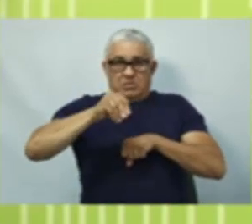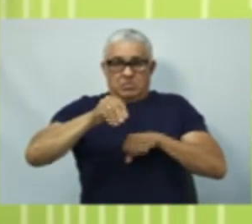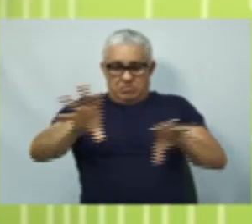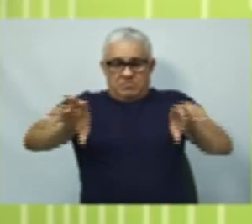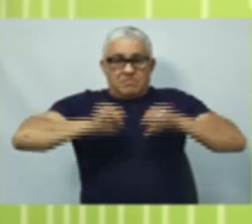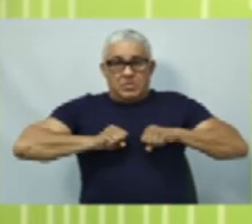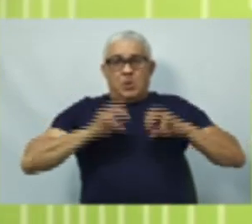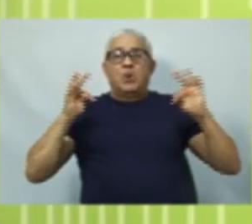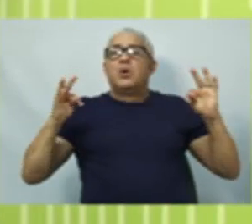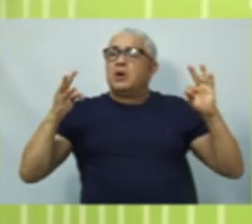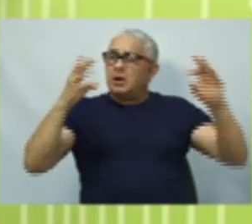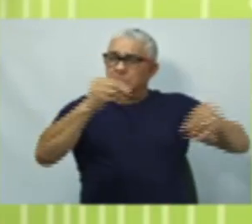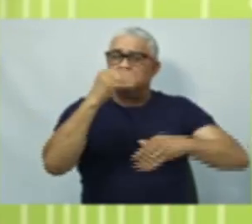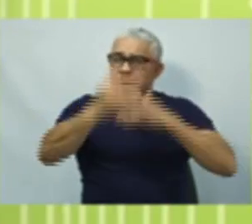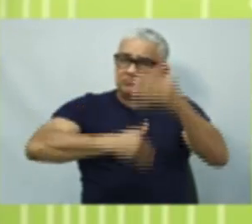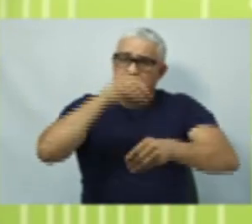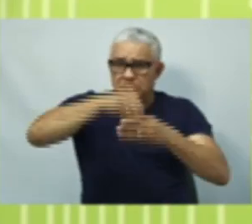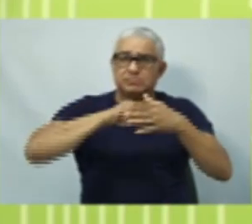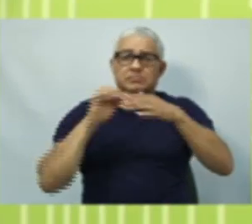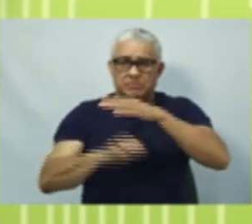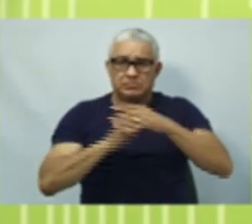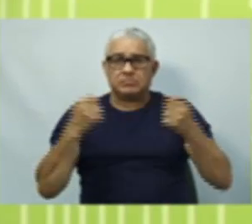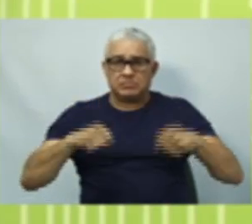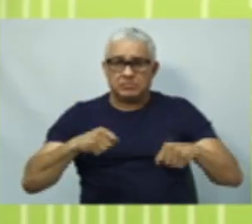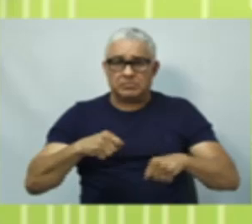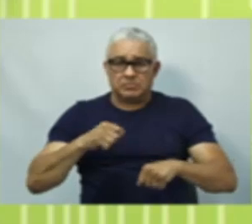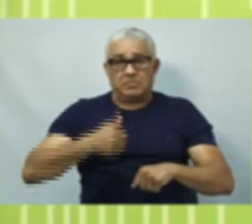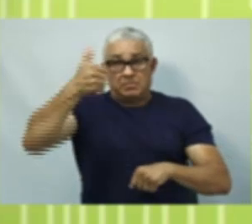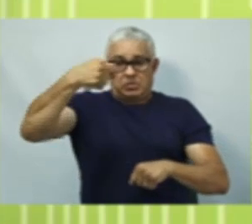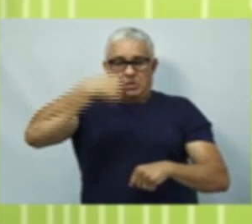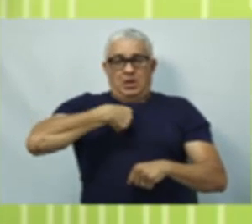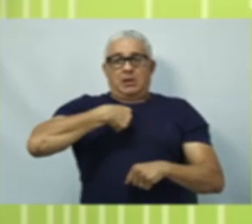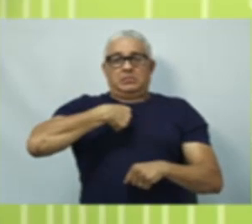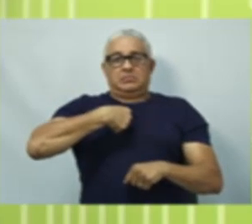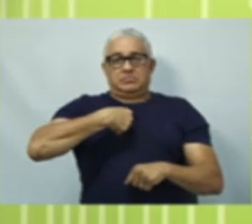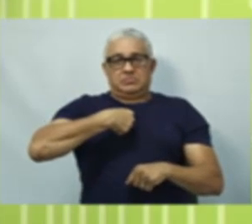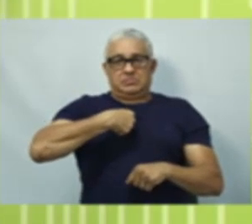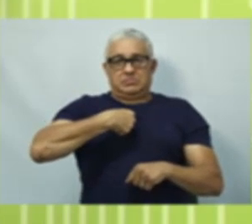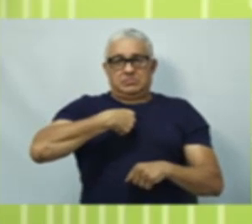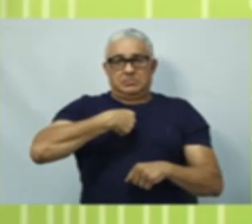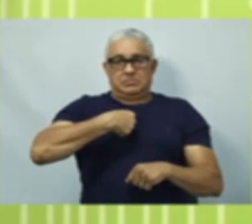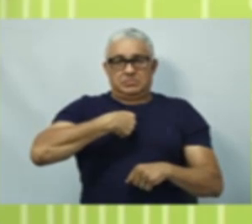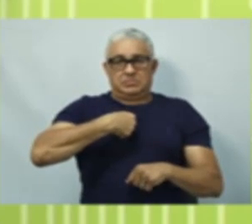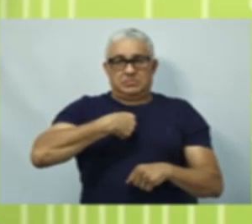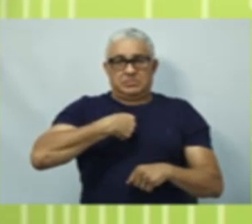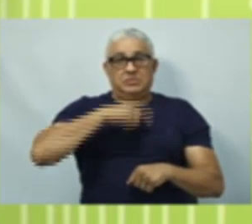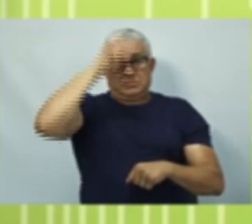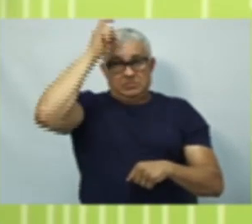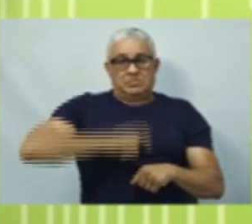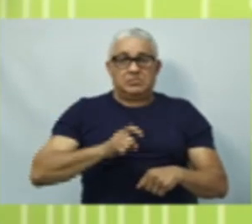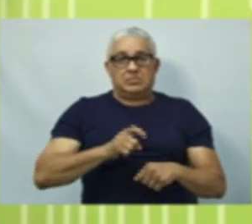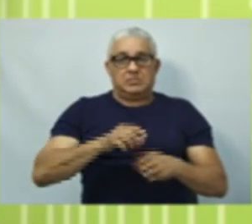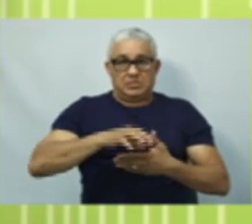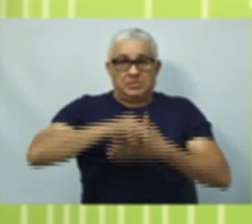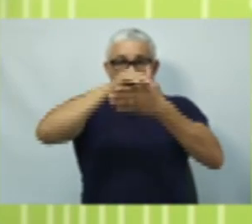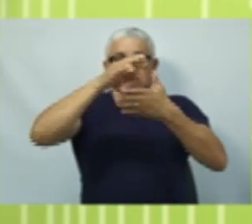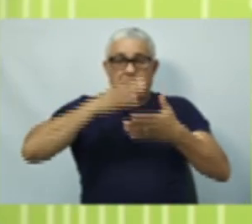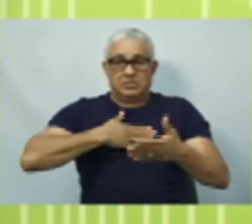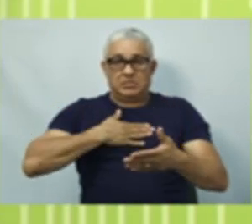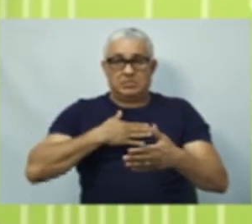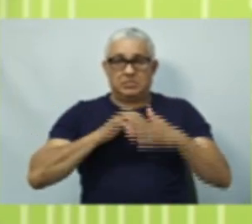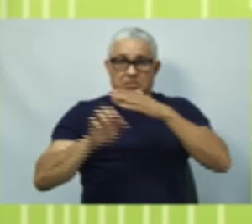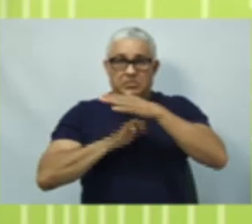Então, todo o processo da organização vai ter que passar em mim. Mas quando eu sou um líder da minha organização,